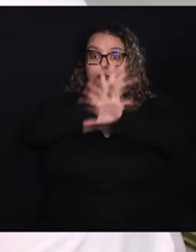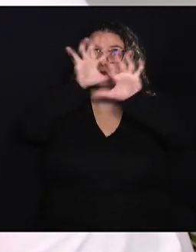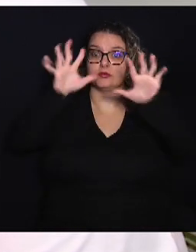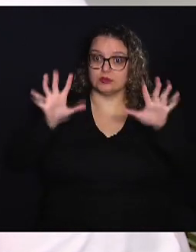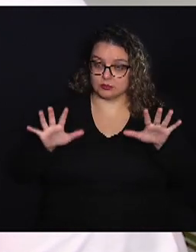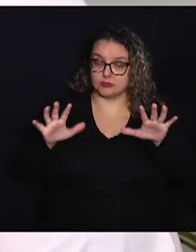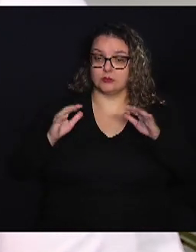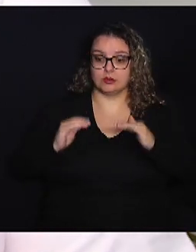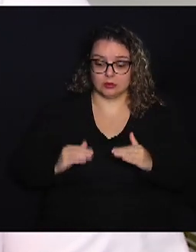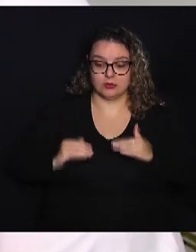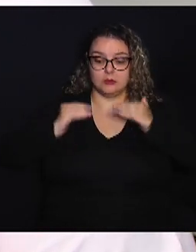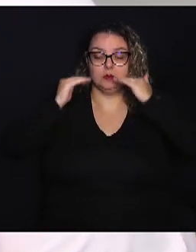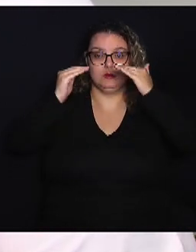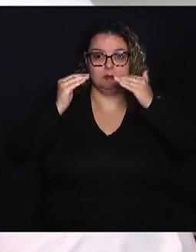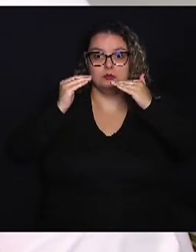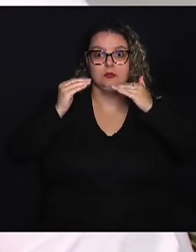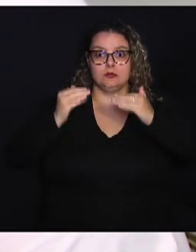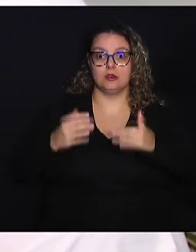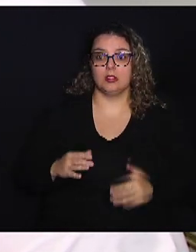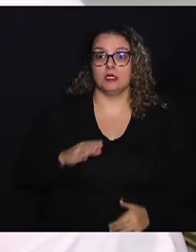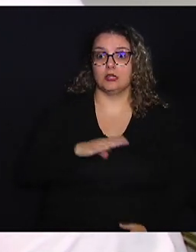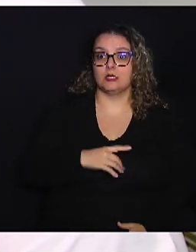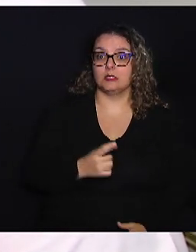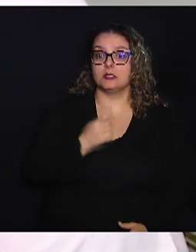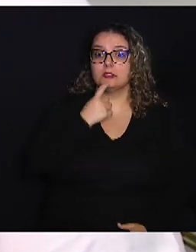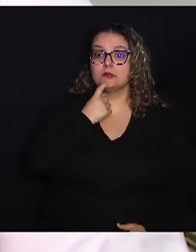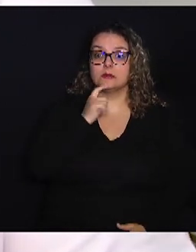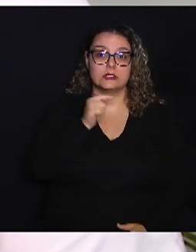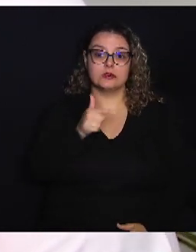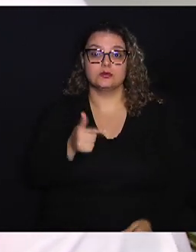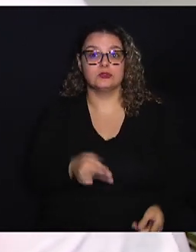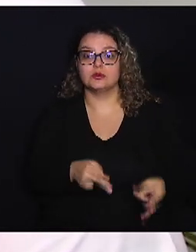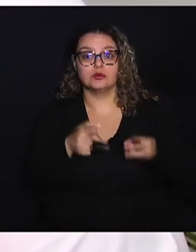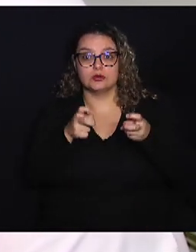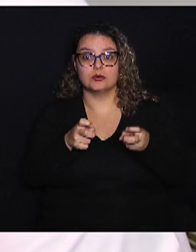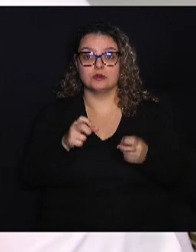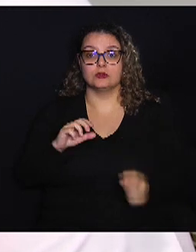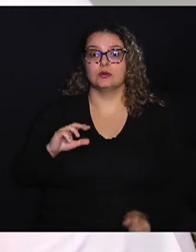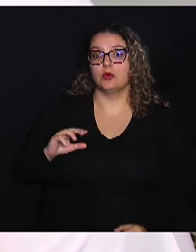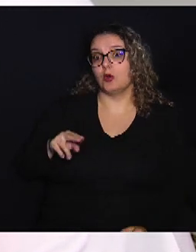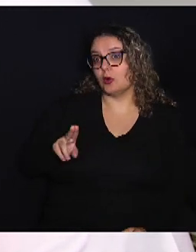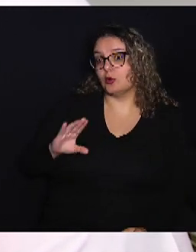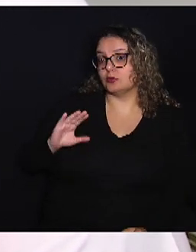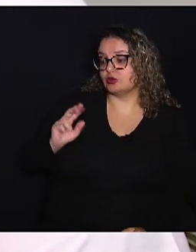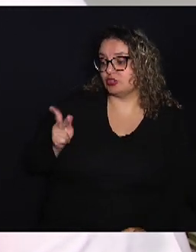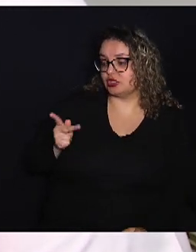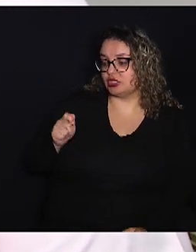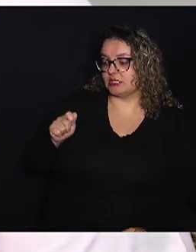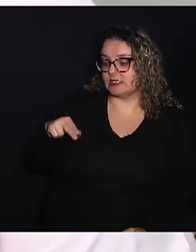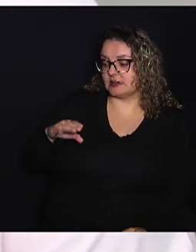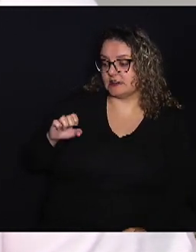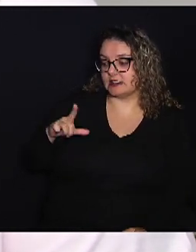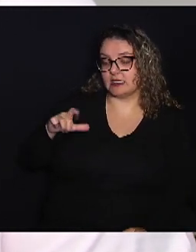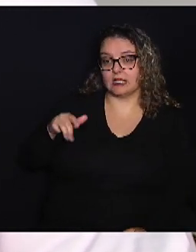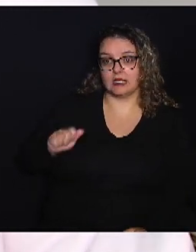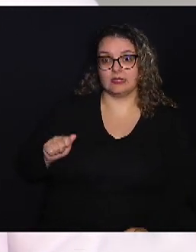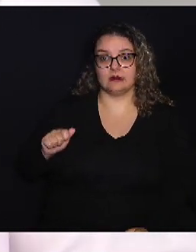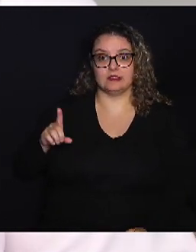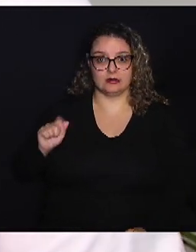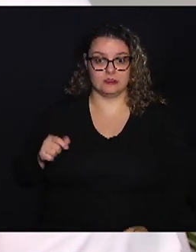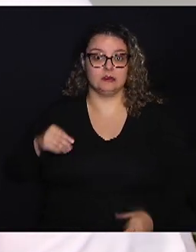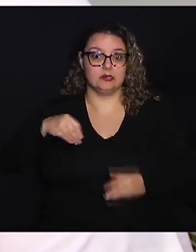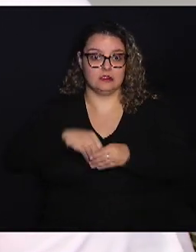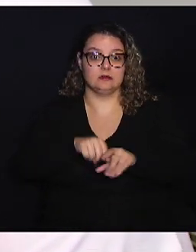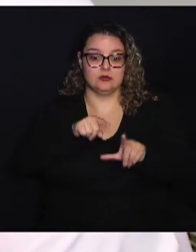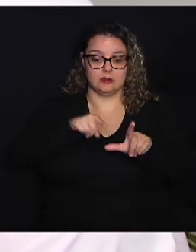fossem elevados. Campinas sequer era reconhecida ou chancelada dentro dessas métricas. Fizemos